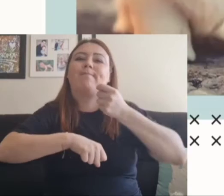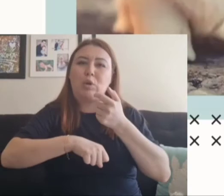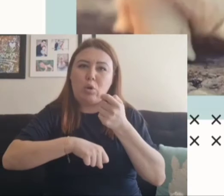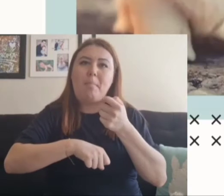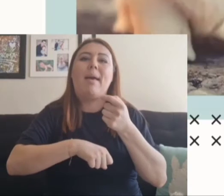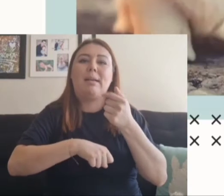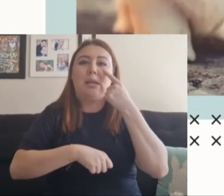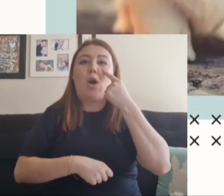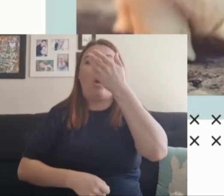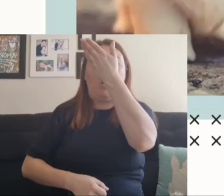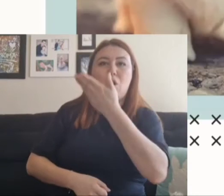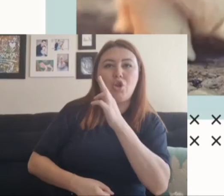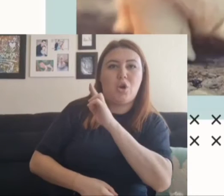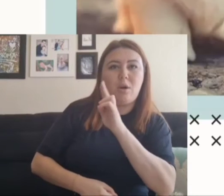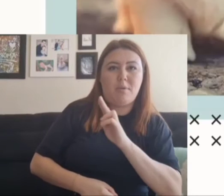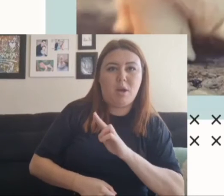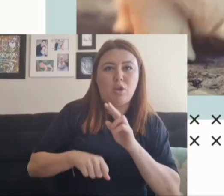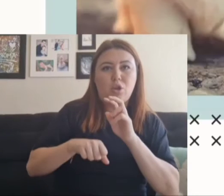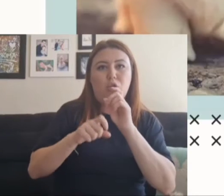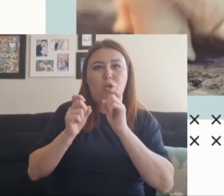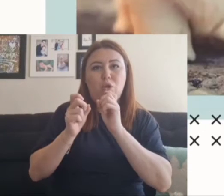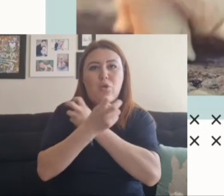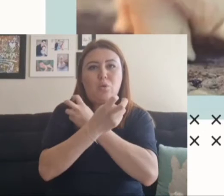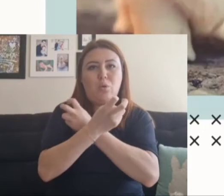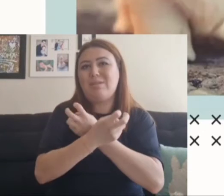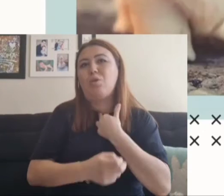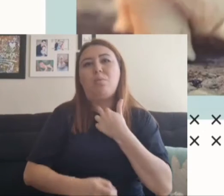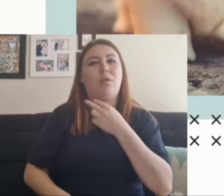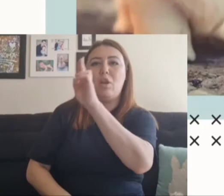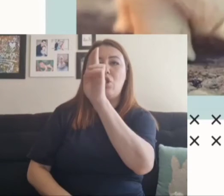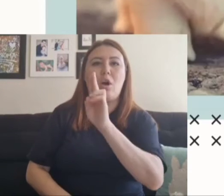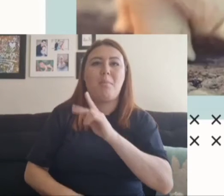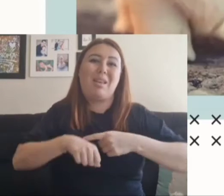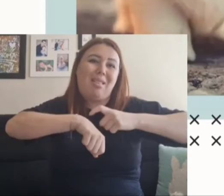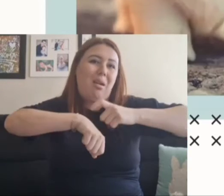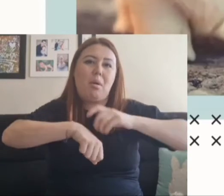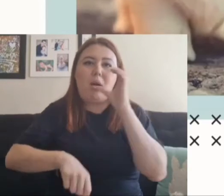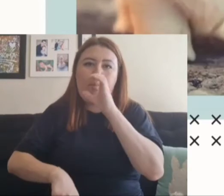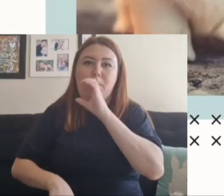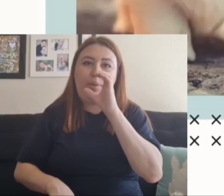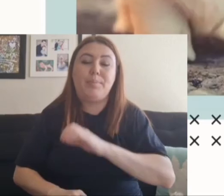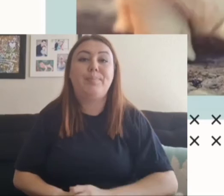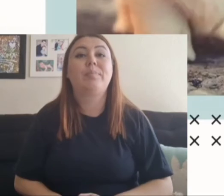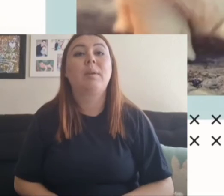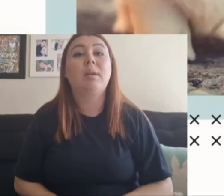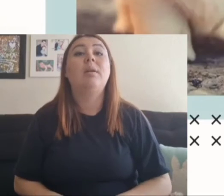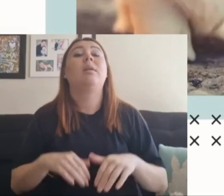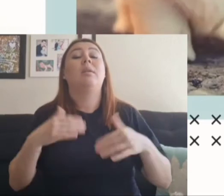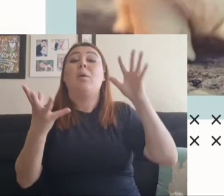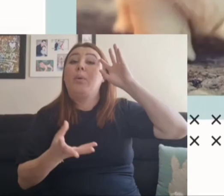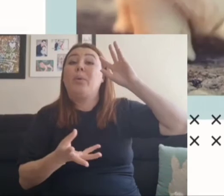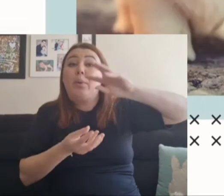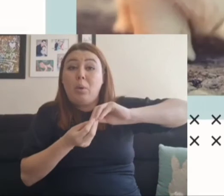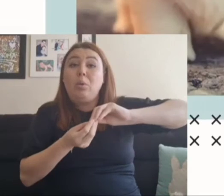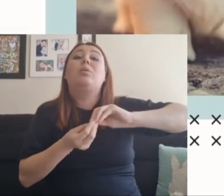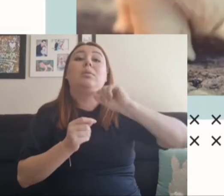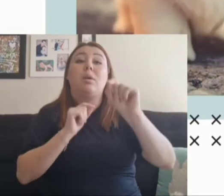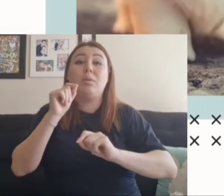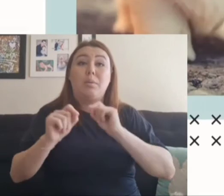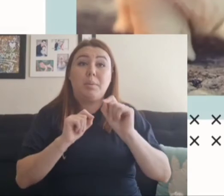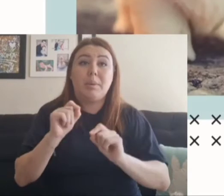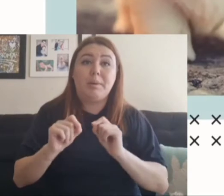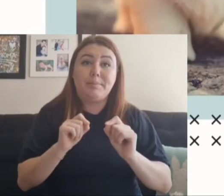Como conclusão, eles chegaram que, como a legislação está mudando tanto lá quanto aqui também, mais veterinários